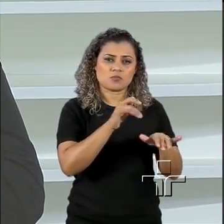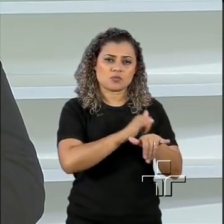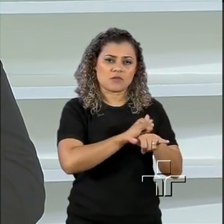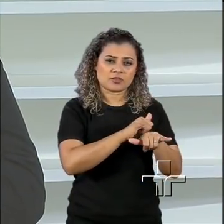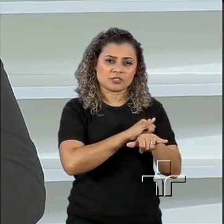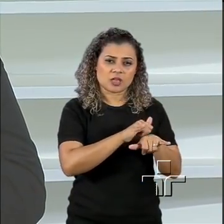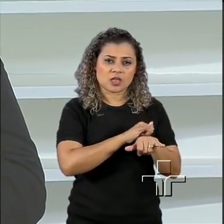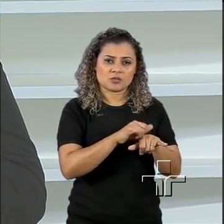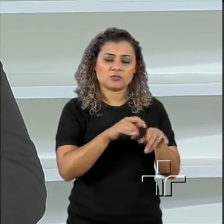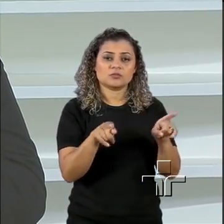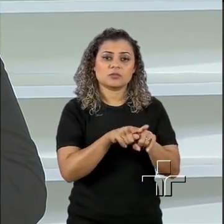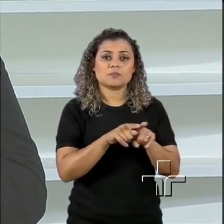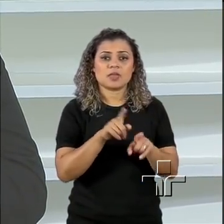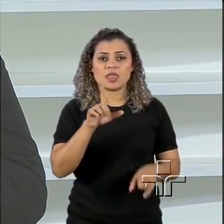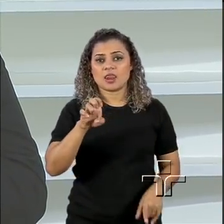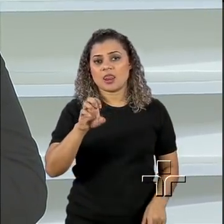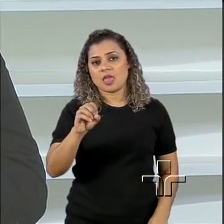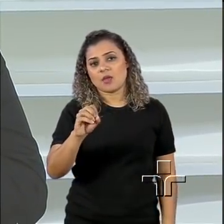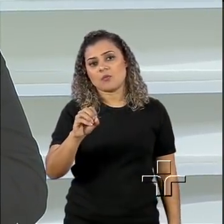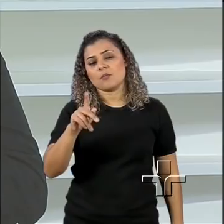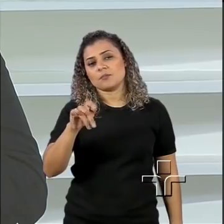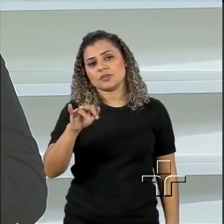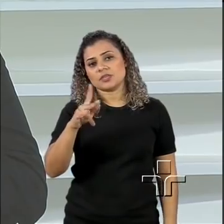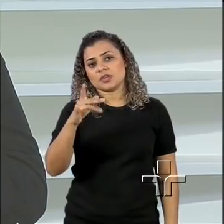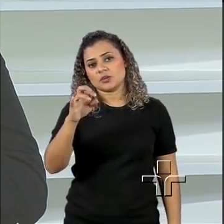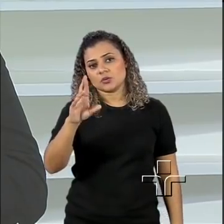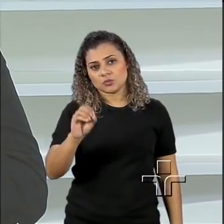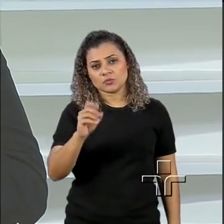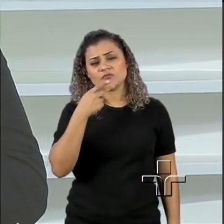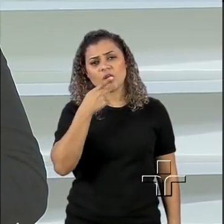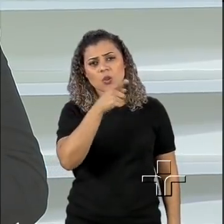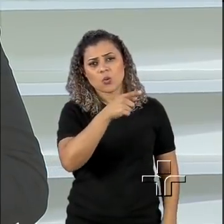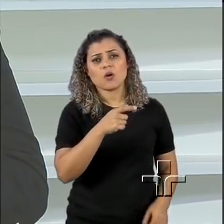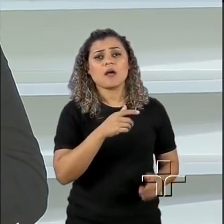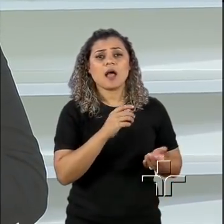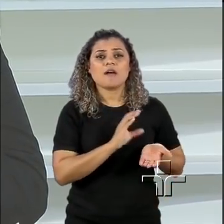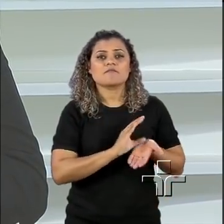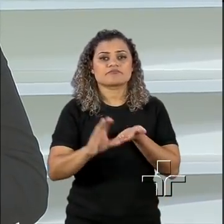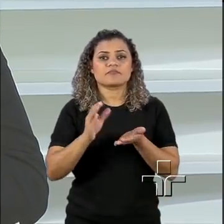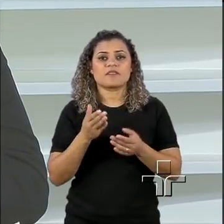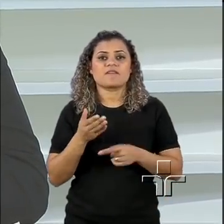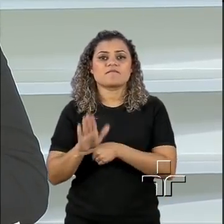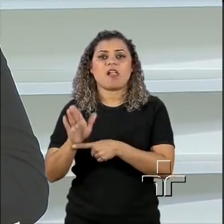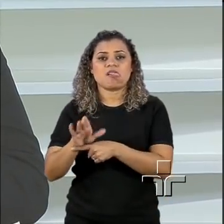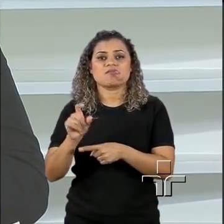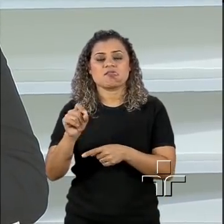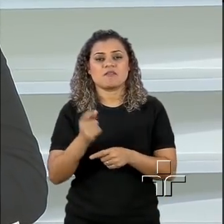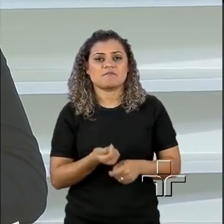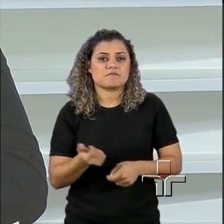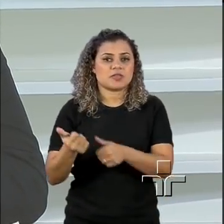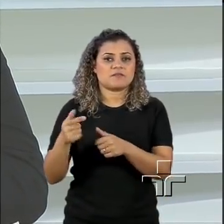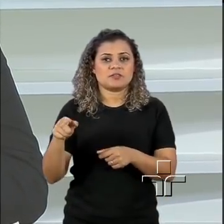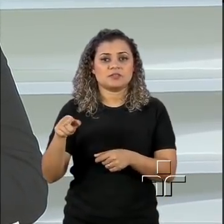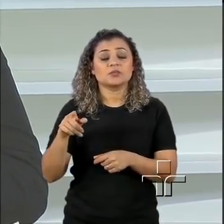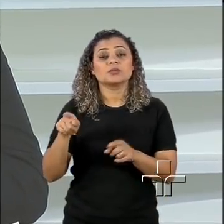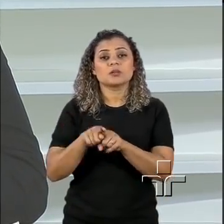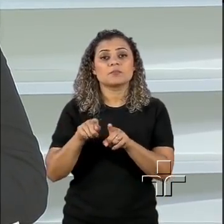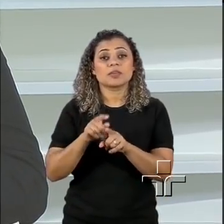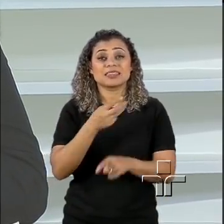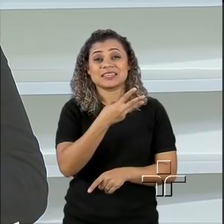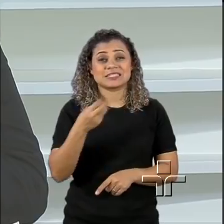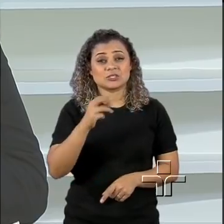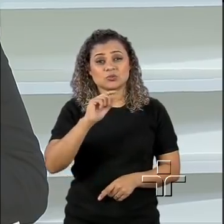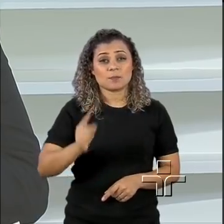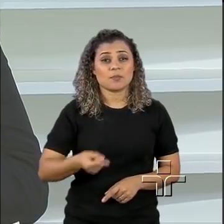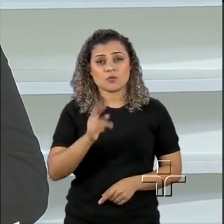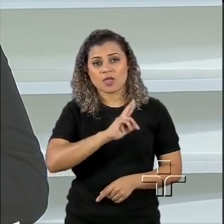ex-presidente da OAS, o Léo Pinheiro, disse que a empreiteira foi favorecida pelo senhor em uma licitação milionária na cidade, de 300 milhões de